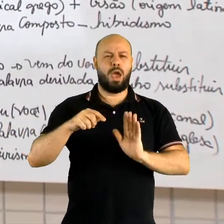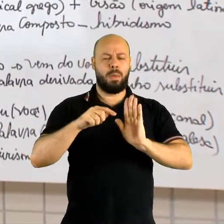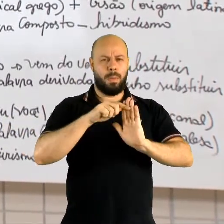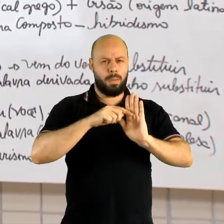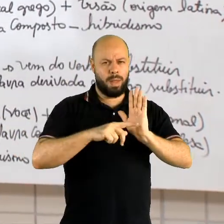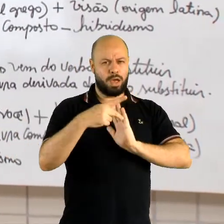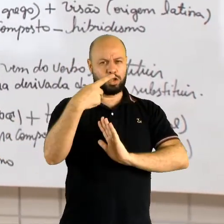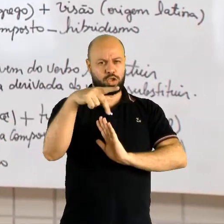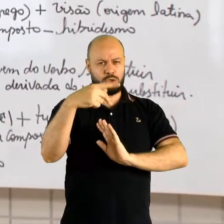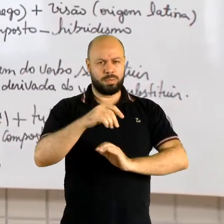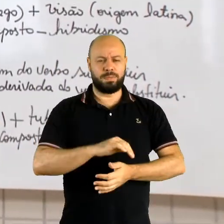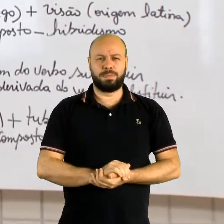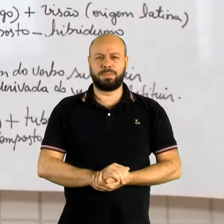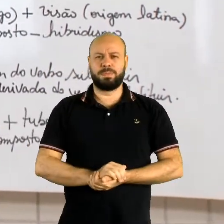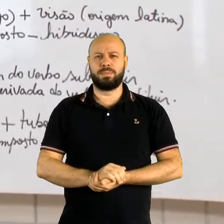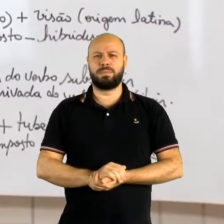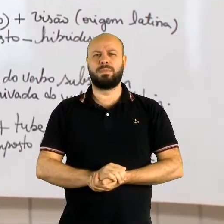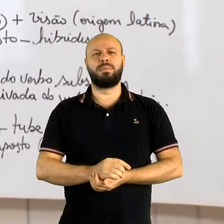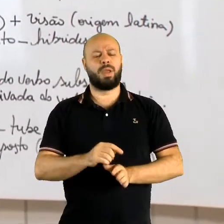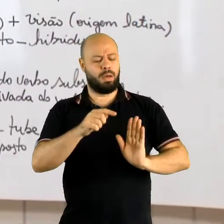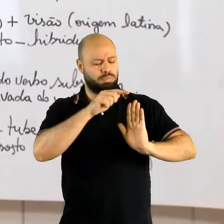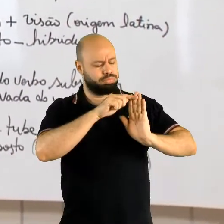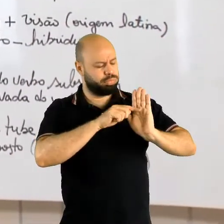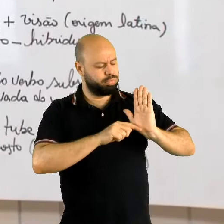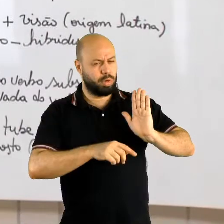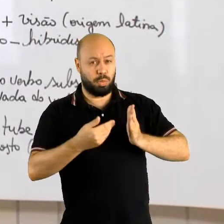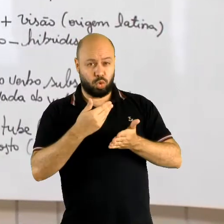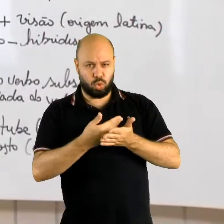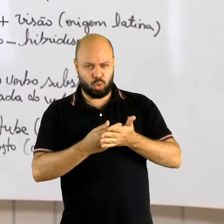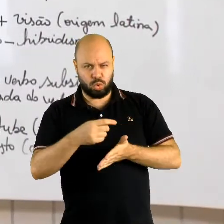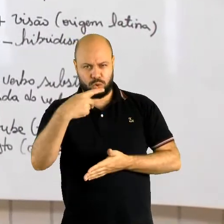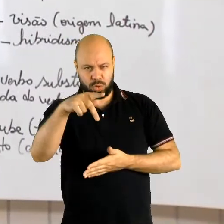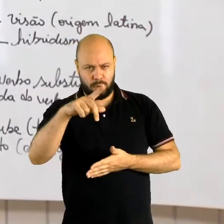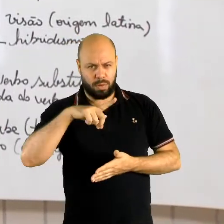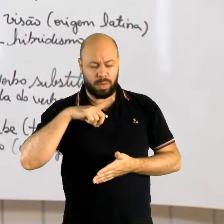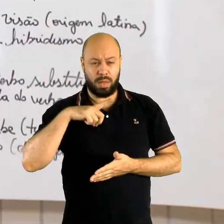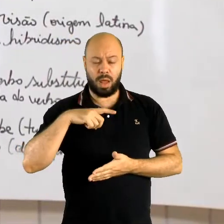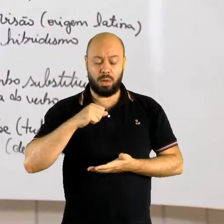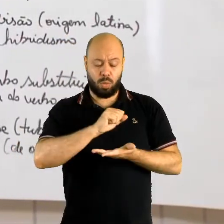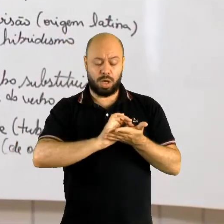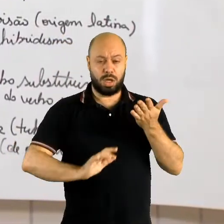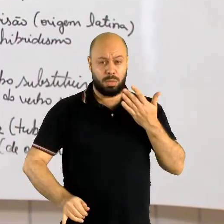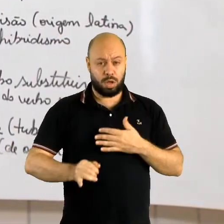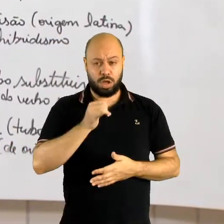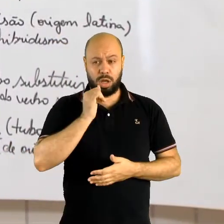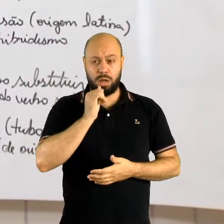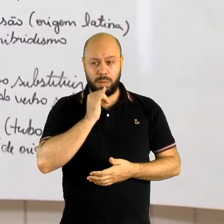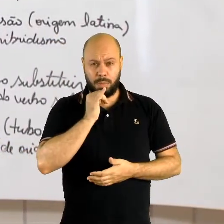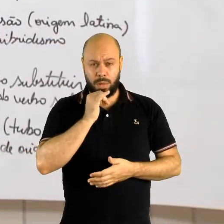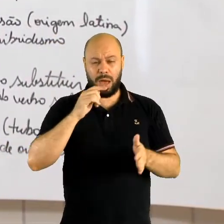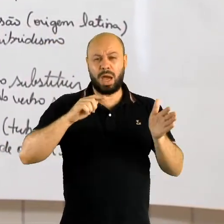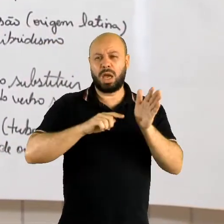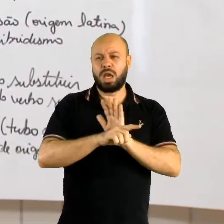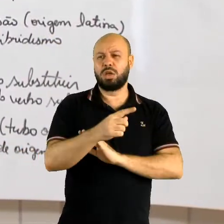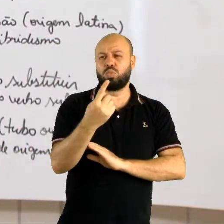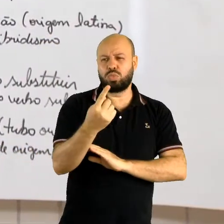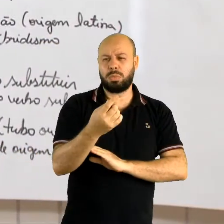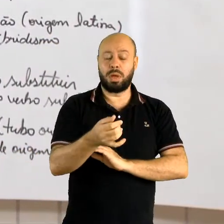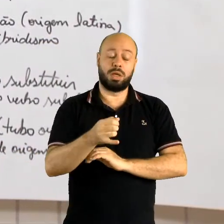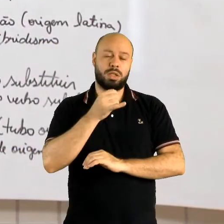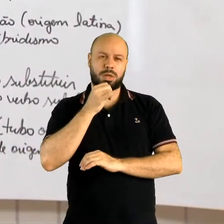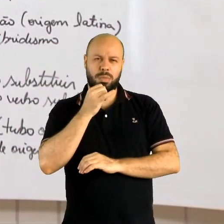vocês. Então, lá no roteiro, eu tenho exemplos lá de uma atividade que está lá, uma questão.